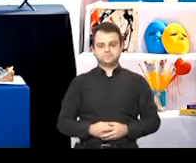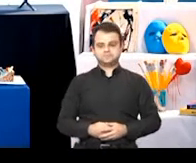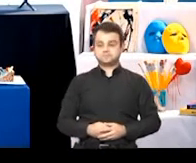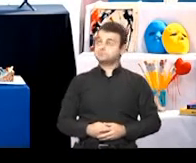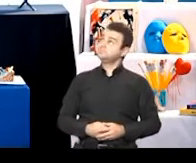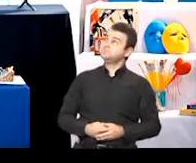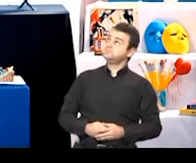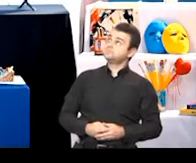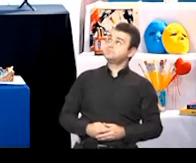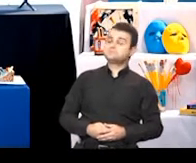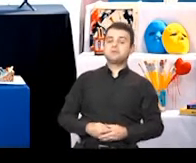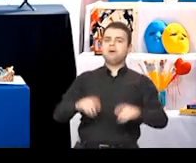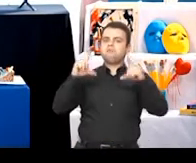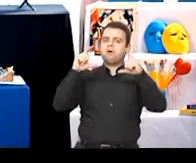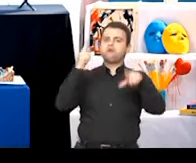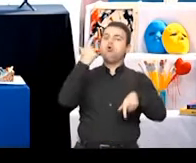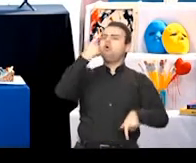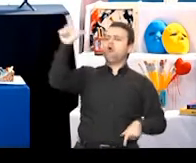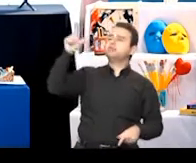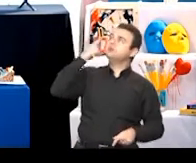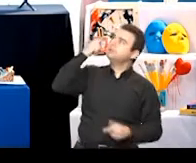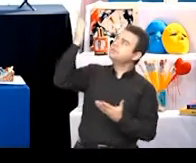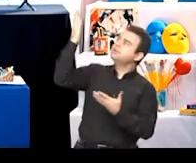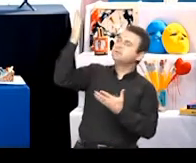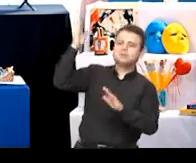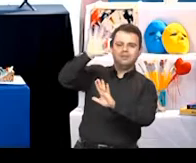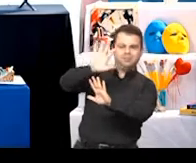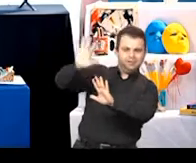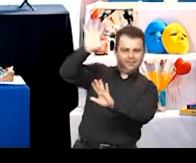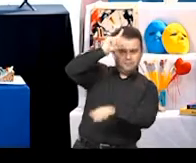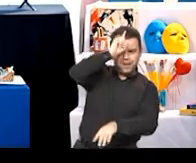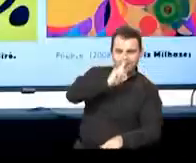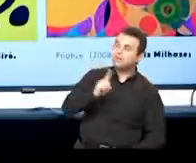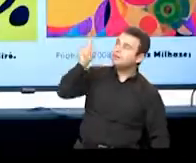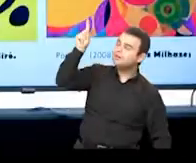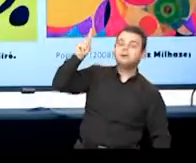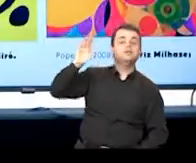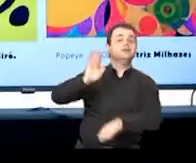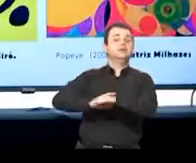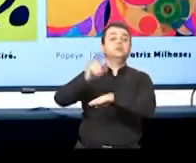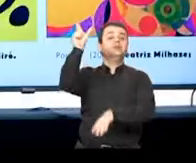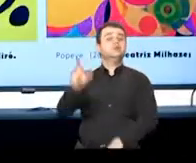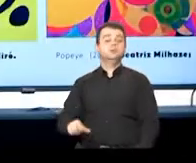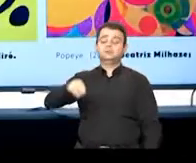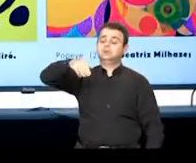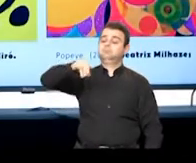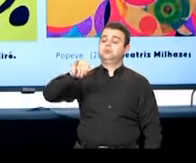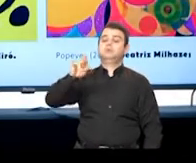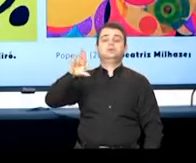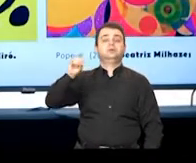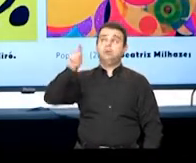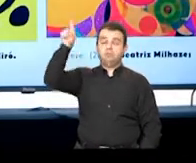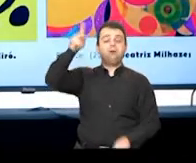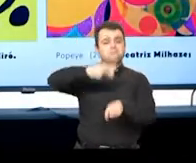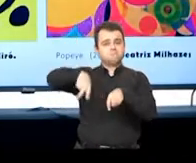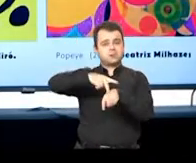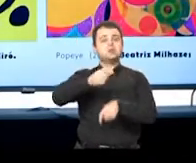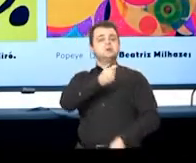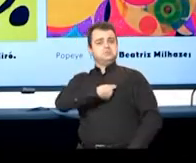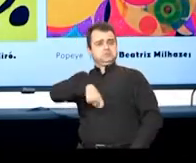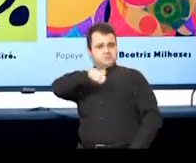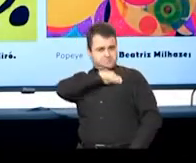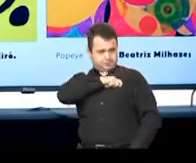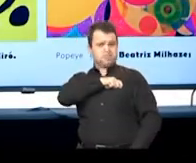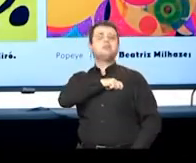As duas próximas imagens eu tenho aqui, esta de fundo amarela, Miró, um importante pintor espanhol, que